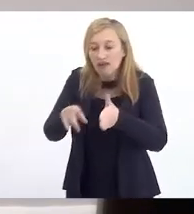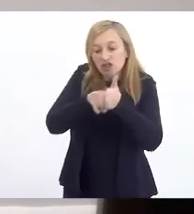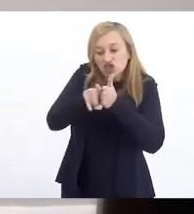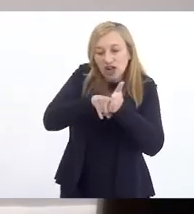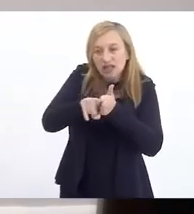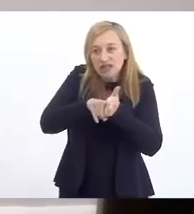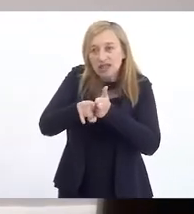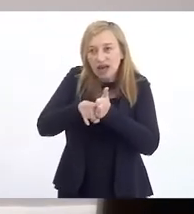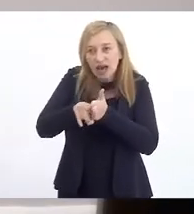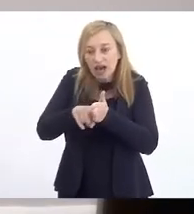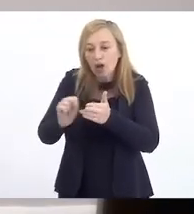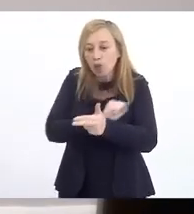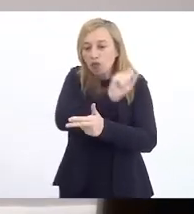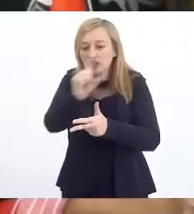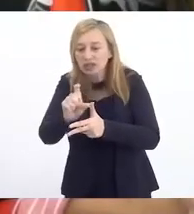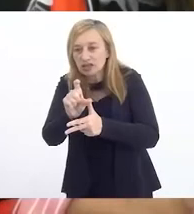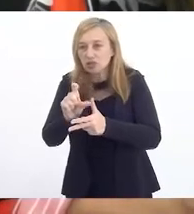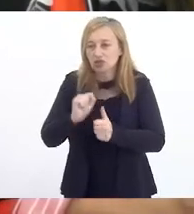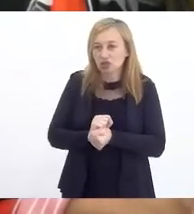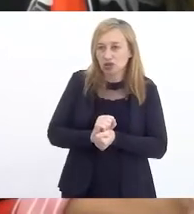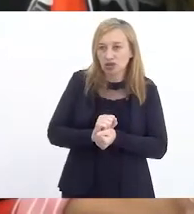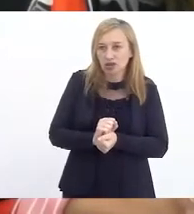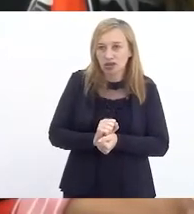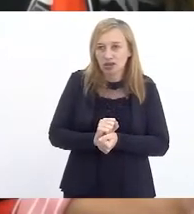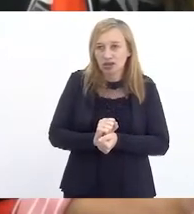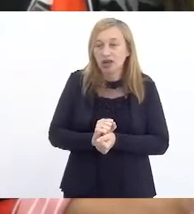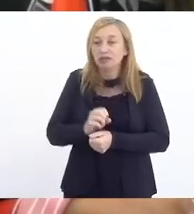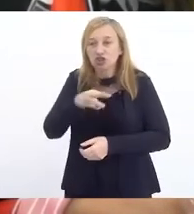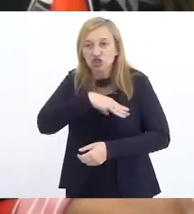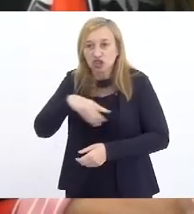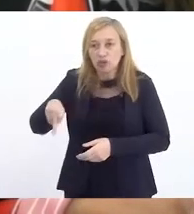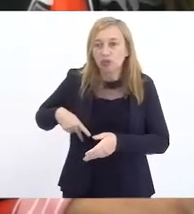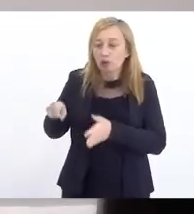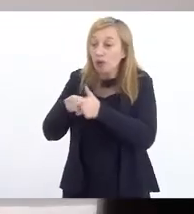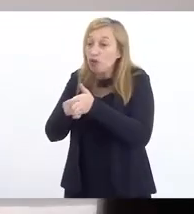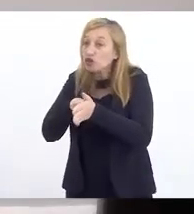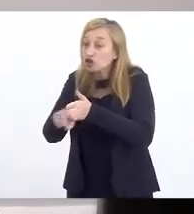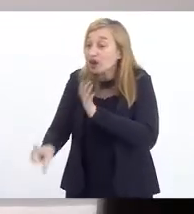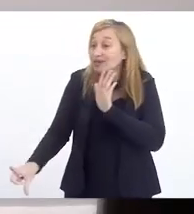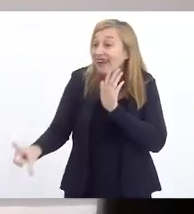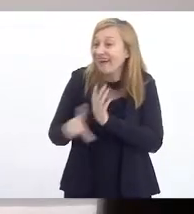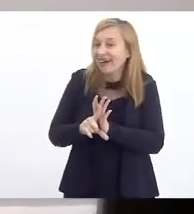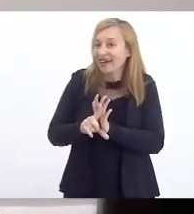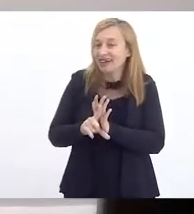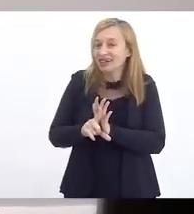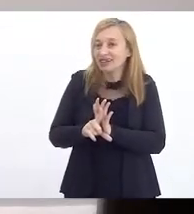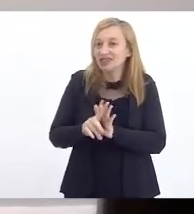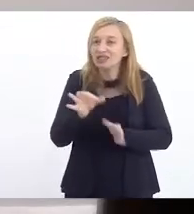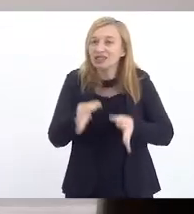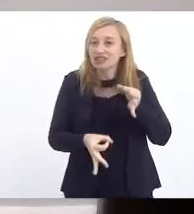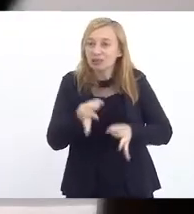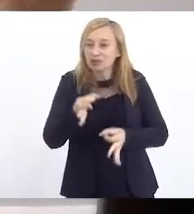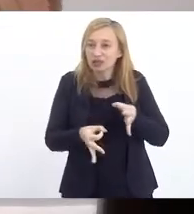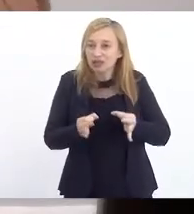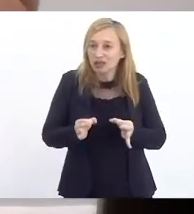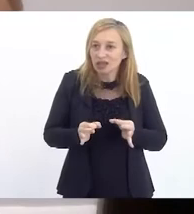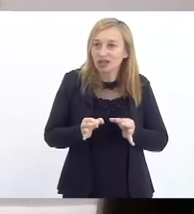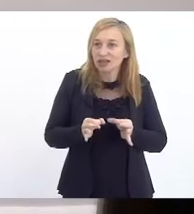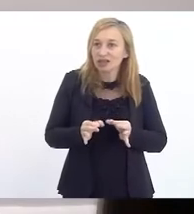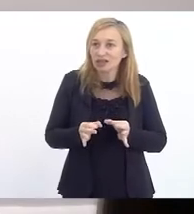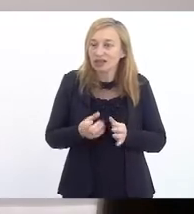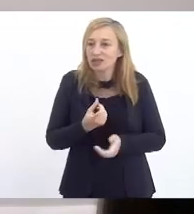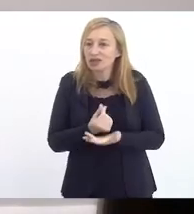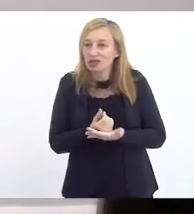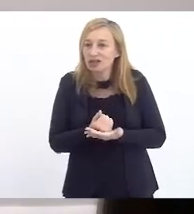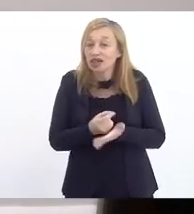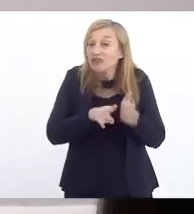poder executivo. Ministério Público é o fiscal das leis. Tribunal de Contas é o fiscal das contas,